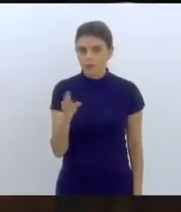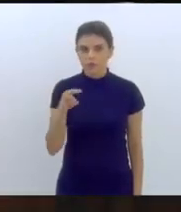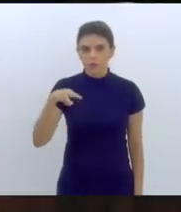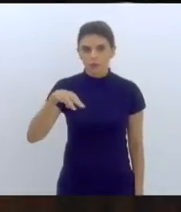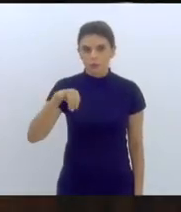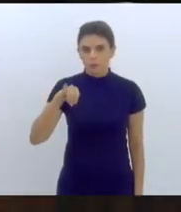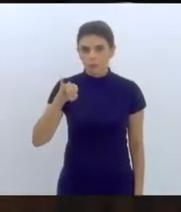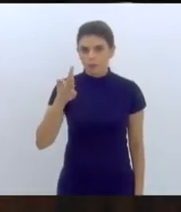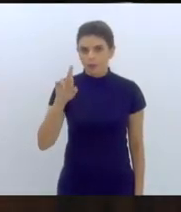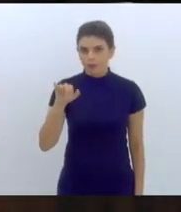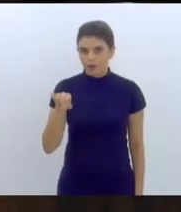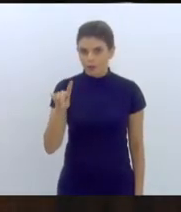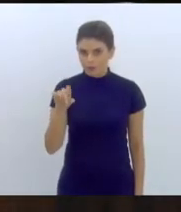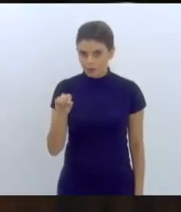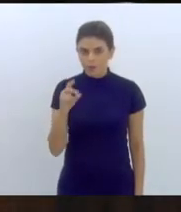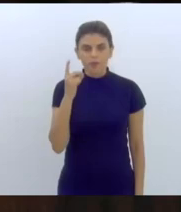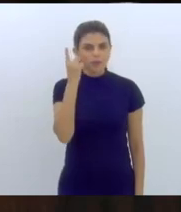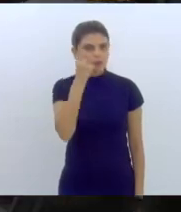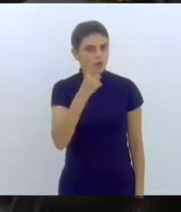Deputado Arthur Monteiro.